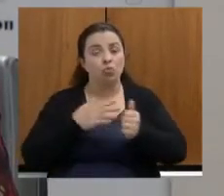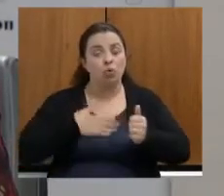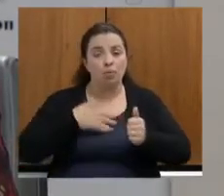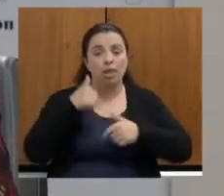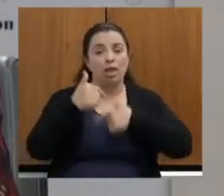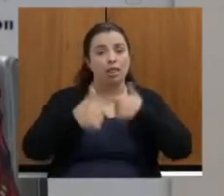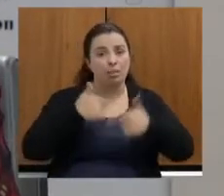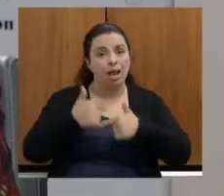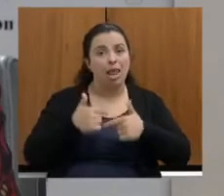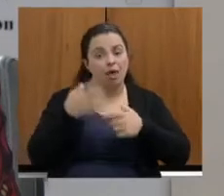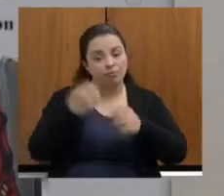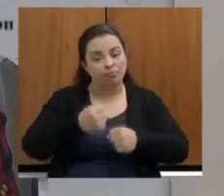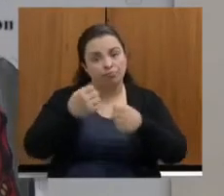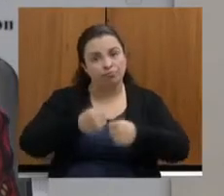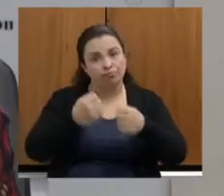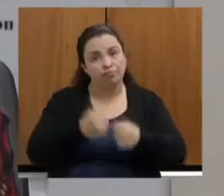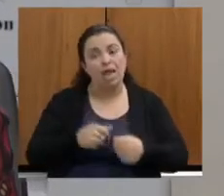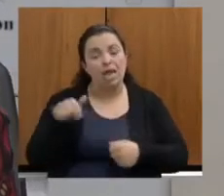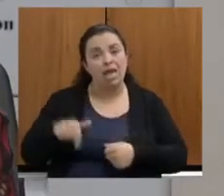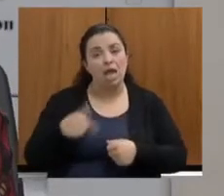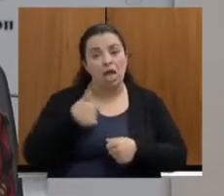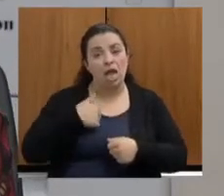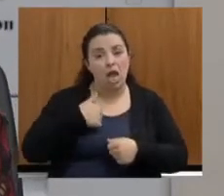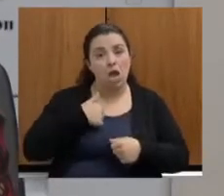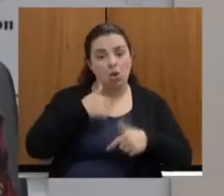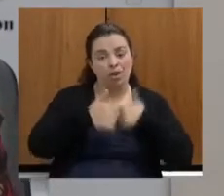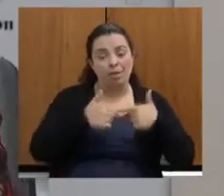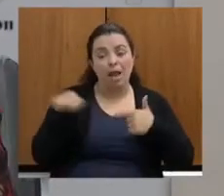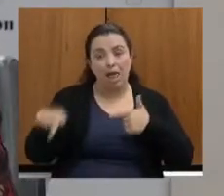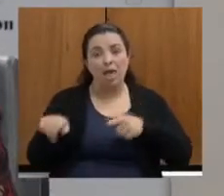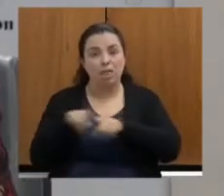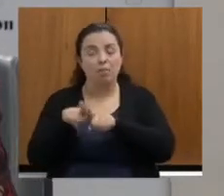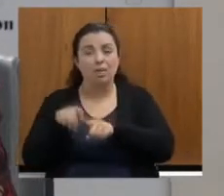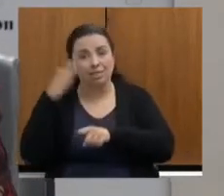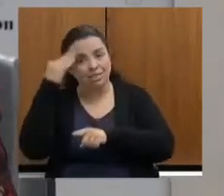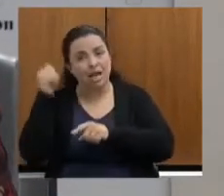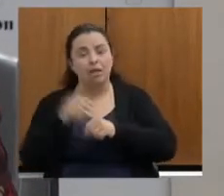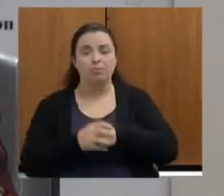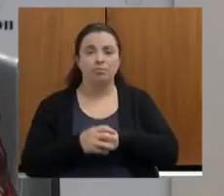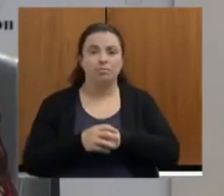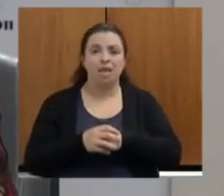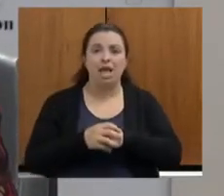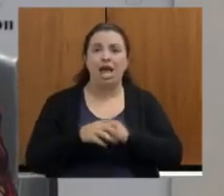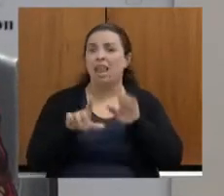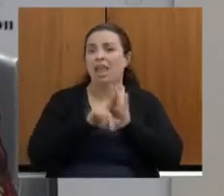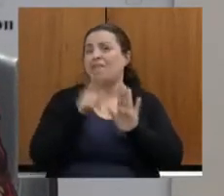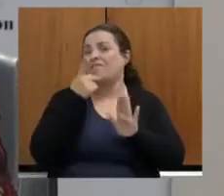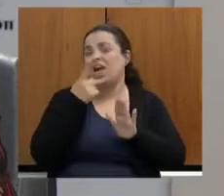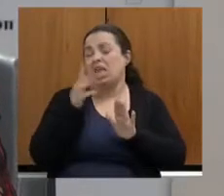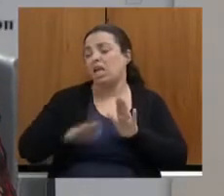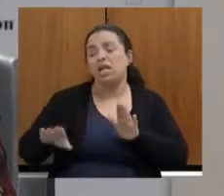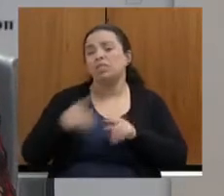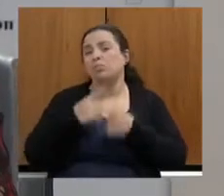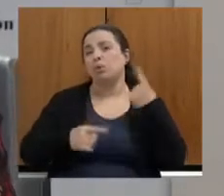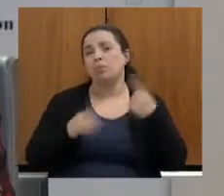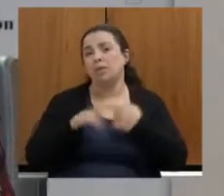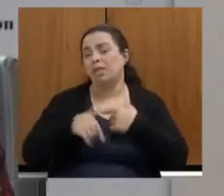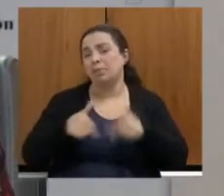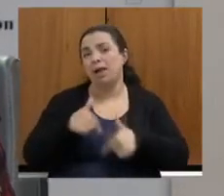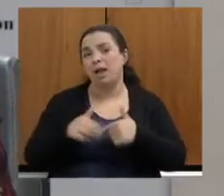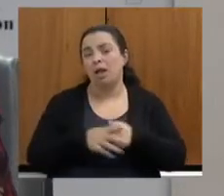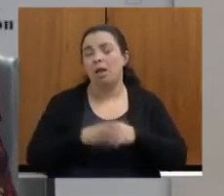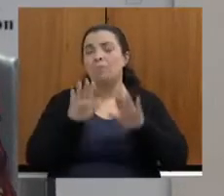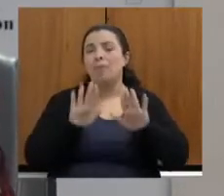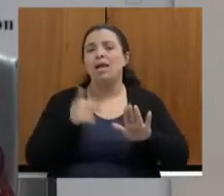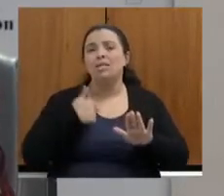sabe bom e isso me doeu muito porque nesse segmento com filho eu fui